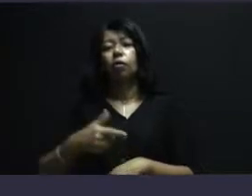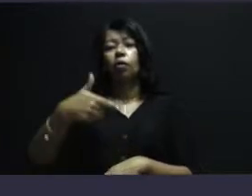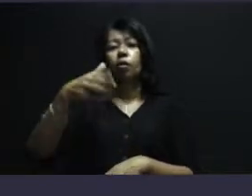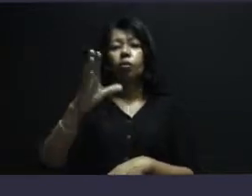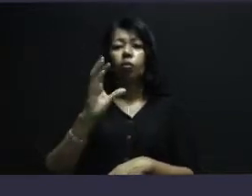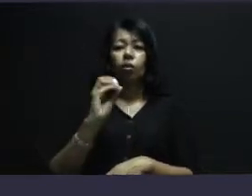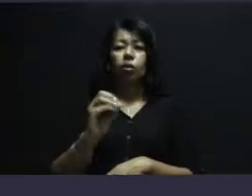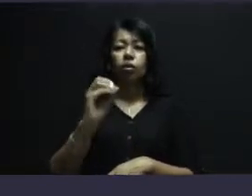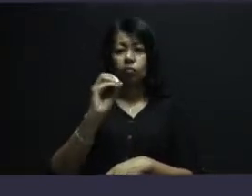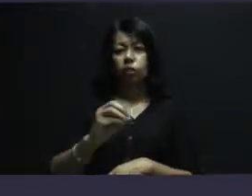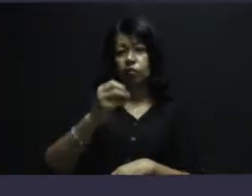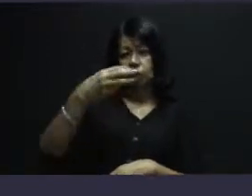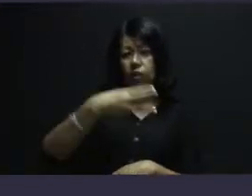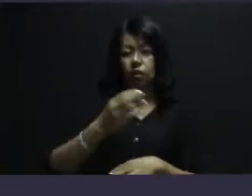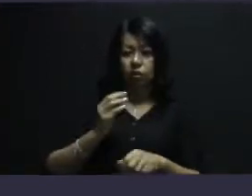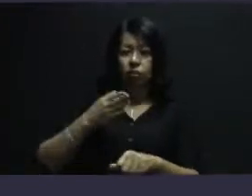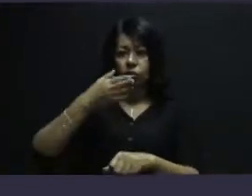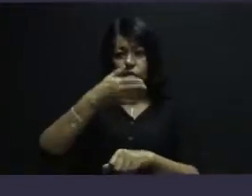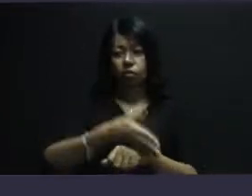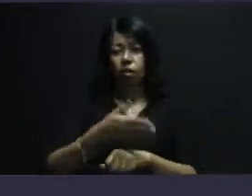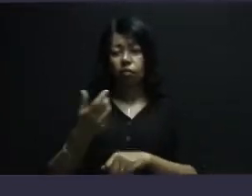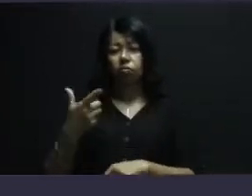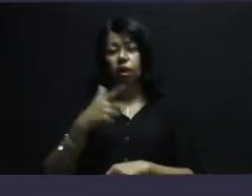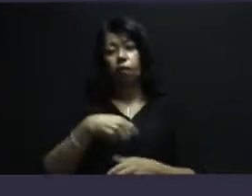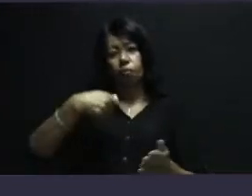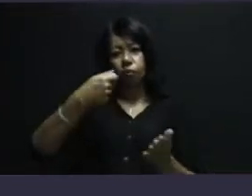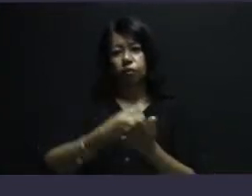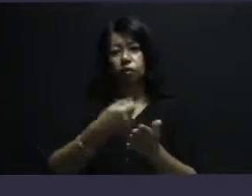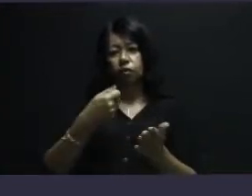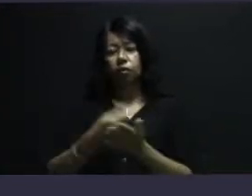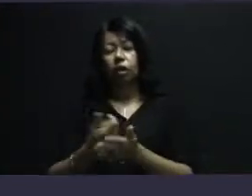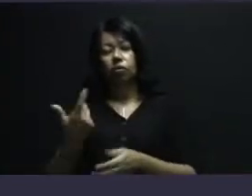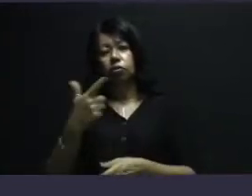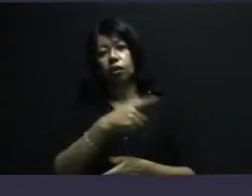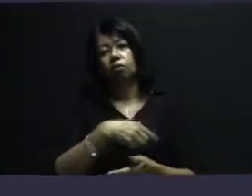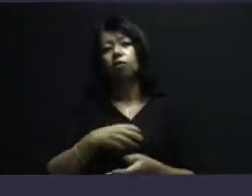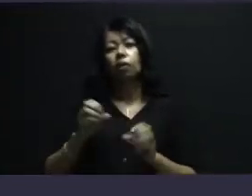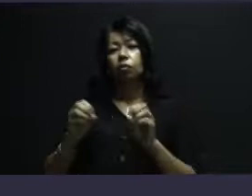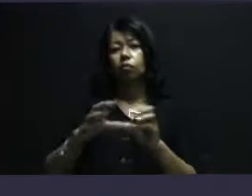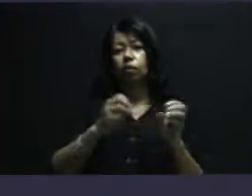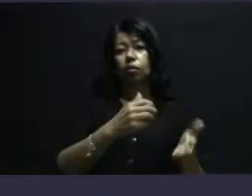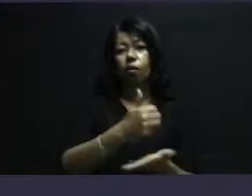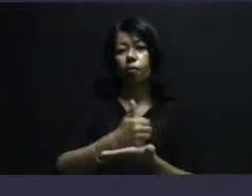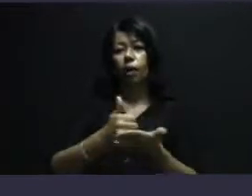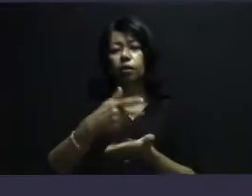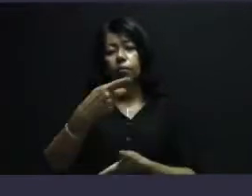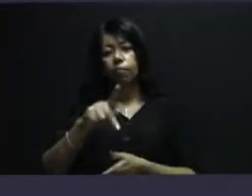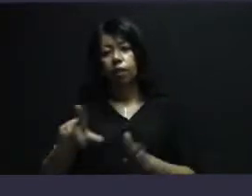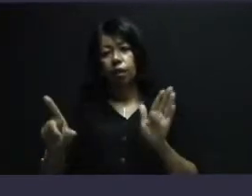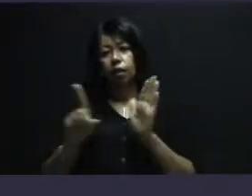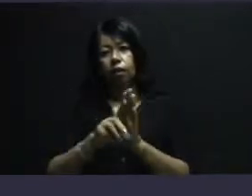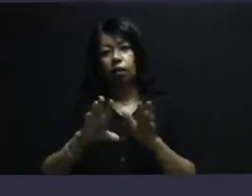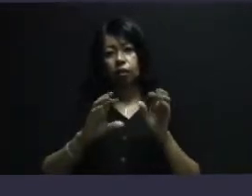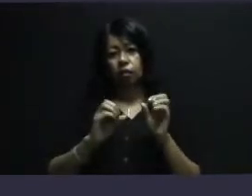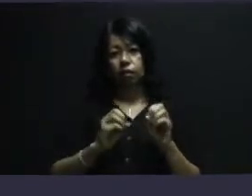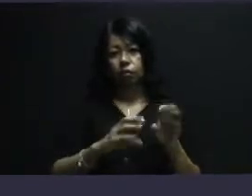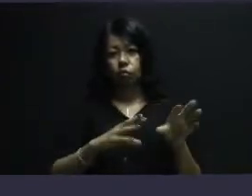LDB. Inclusão da Obrigatoriedade da Educação Física na Educação Básica pela Lei de Diretrizes e Bases da